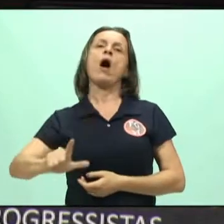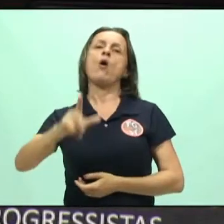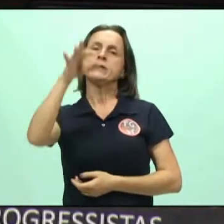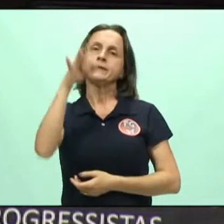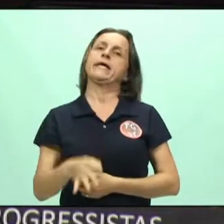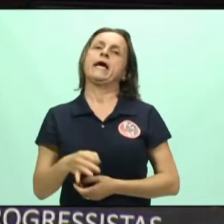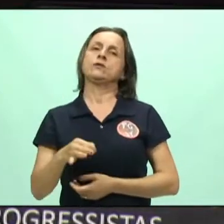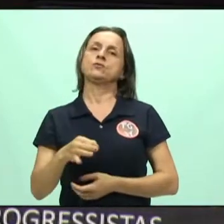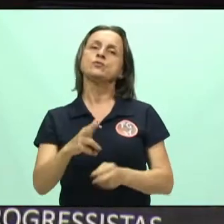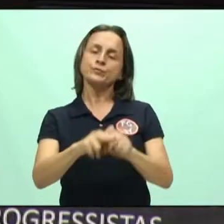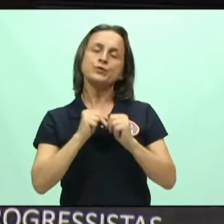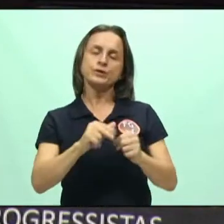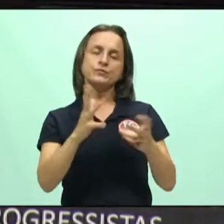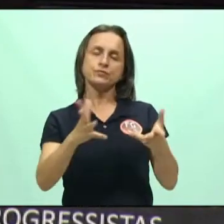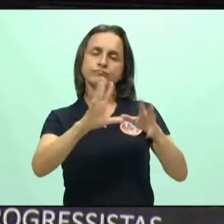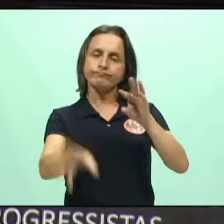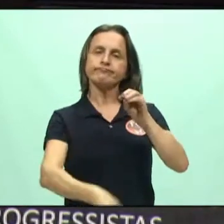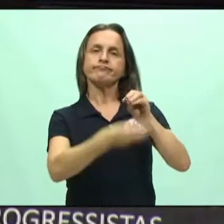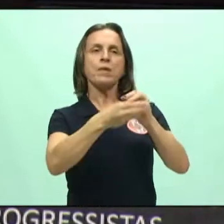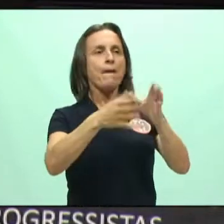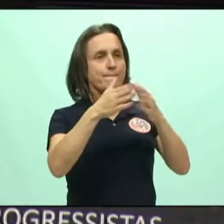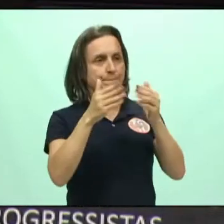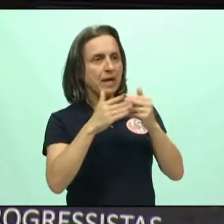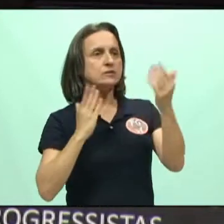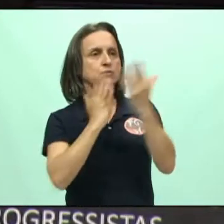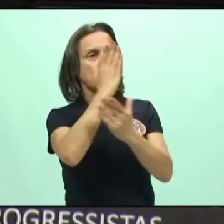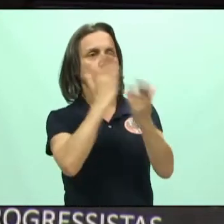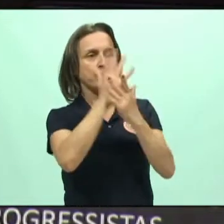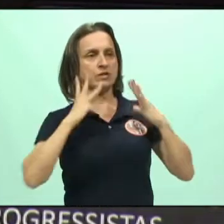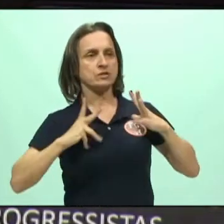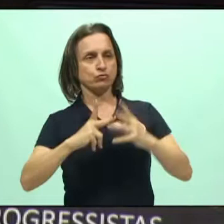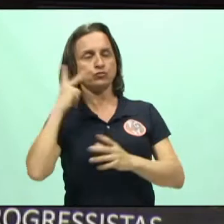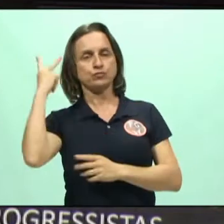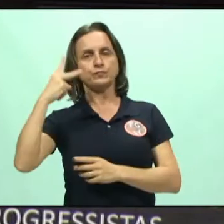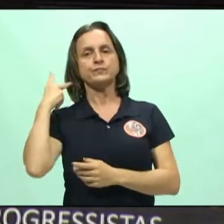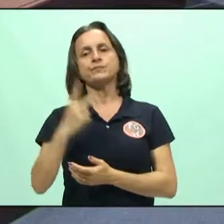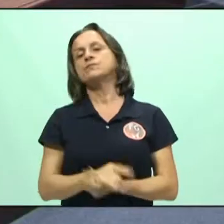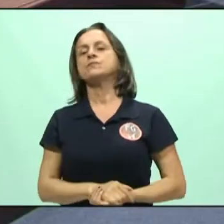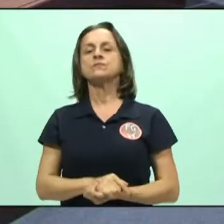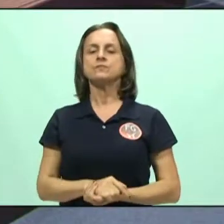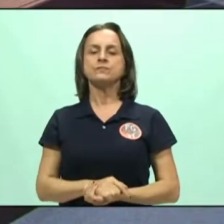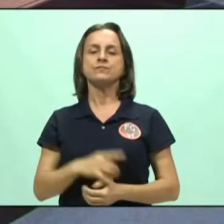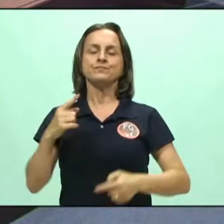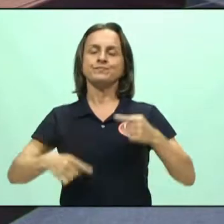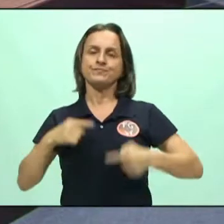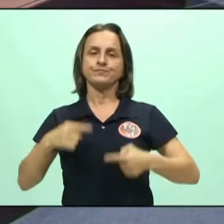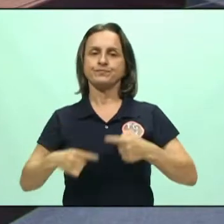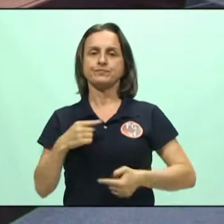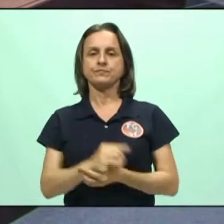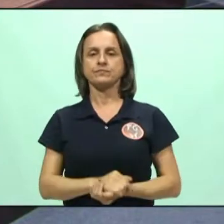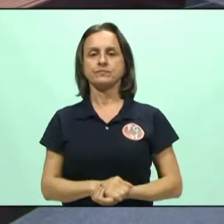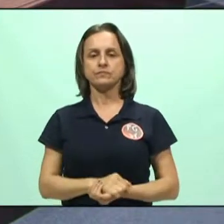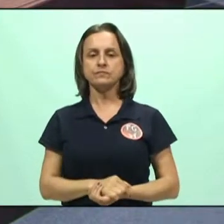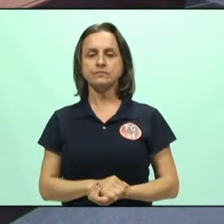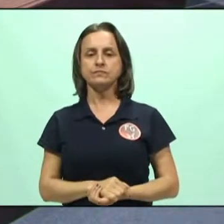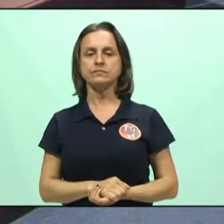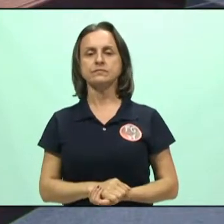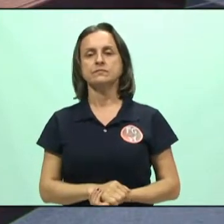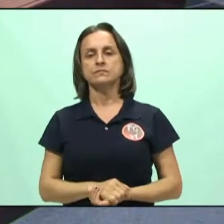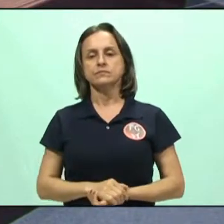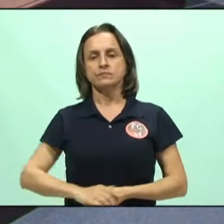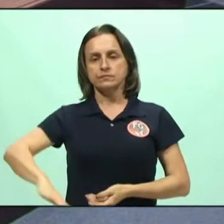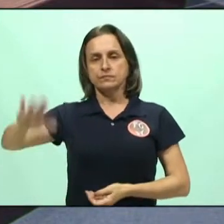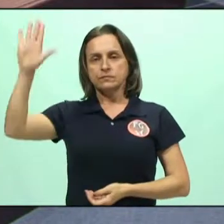a emenda que eu gostaria e peço aqui a aprovação dos Senhores vereadores continue com a palavra